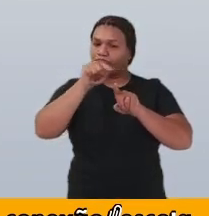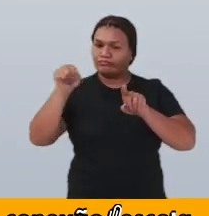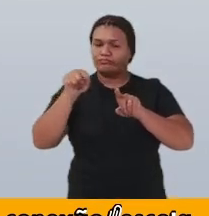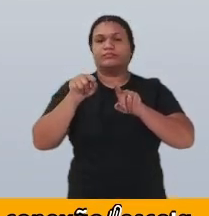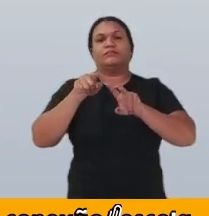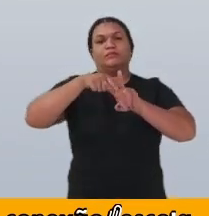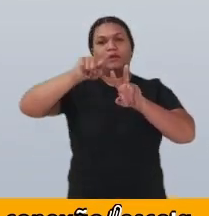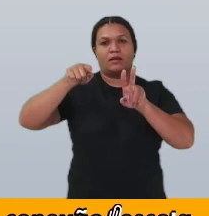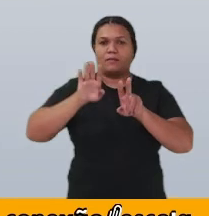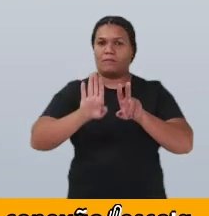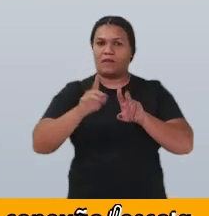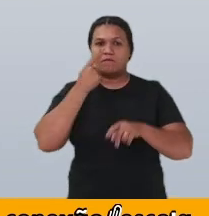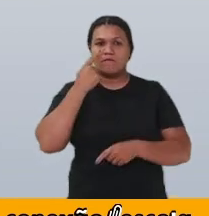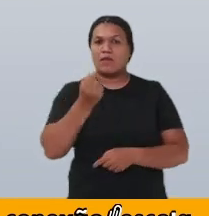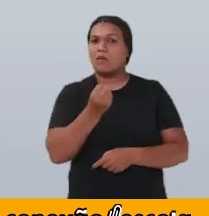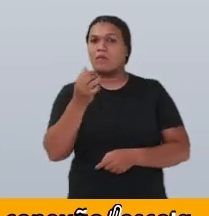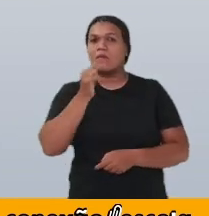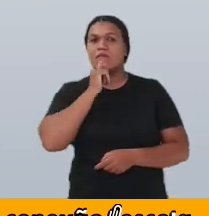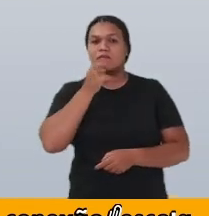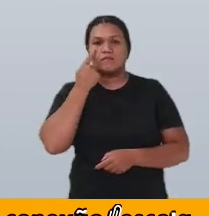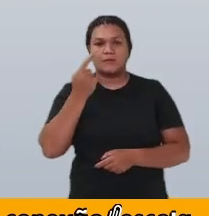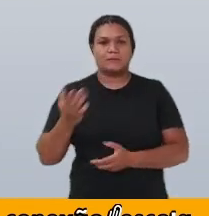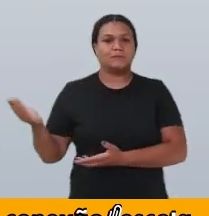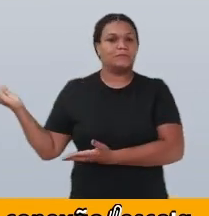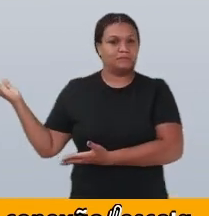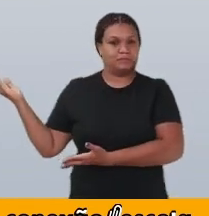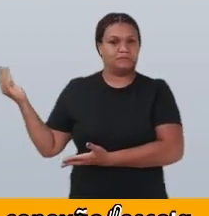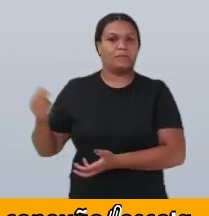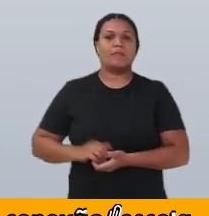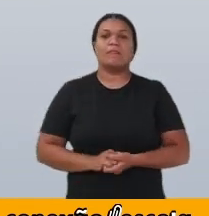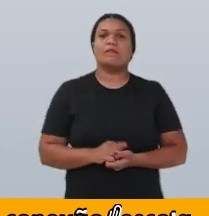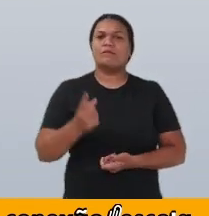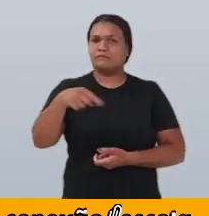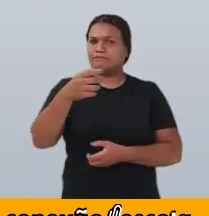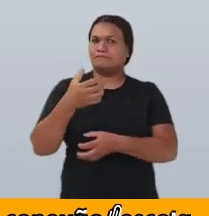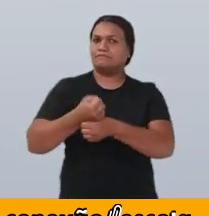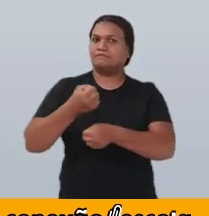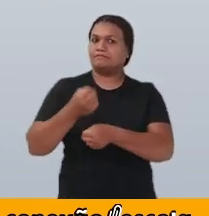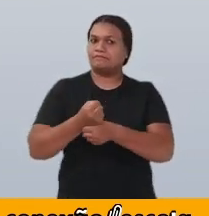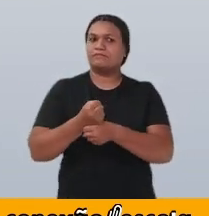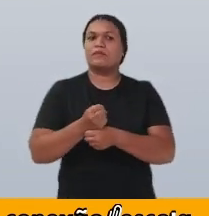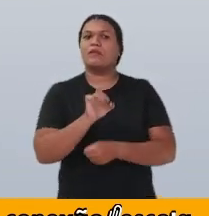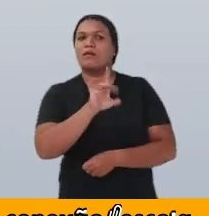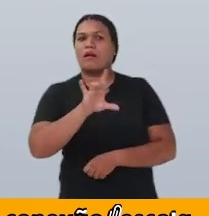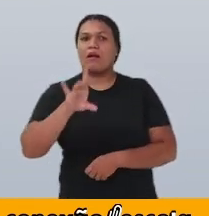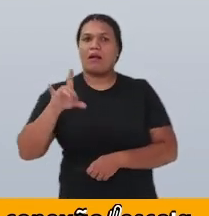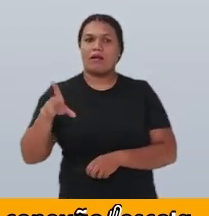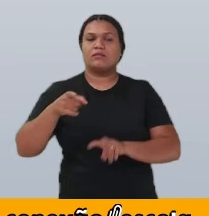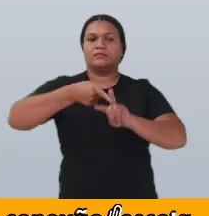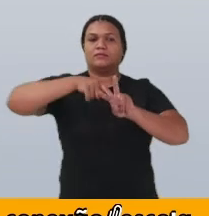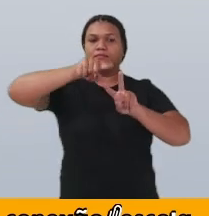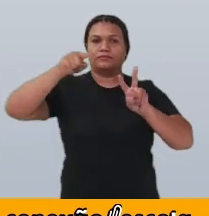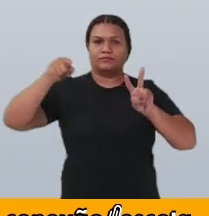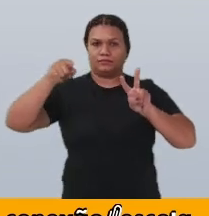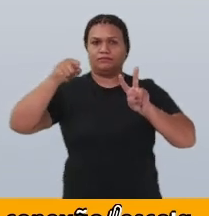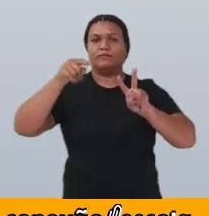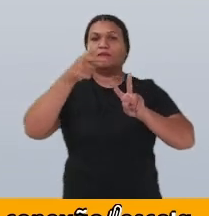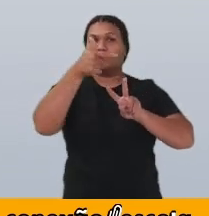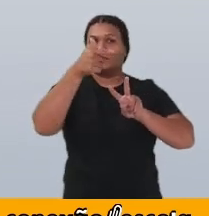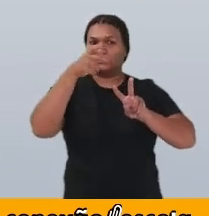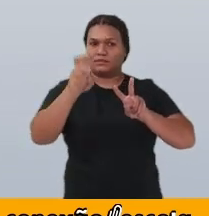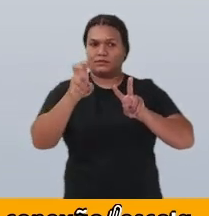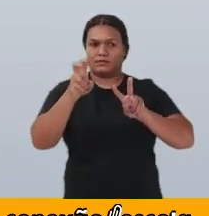alguns exemplos. Calcule o valor de cada uma das seguintes raízes. Raiz de